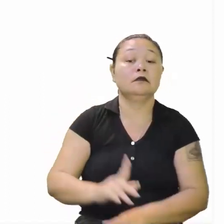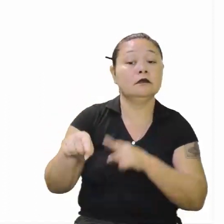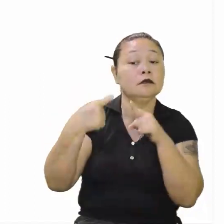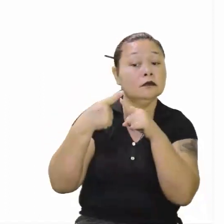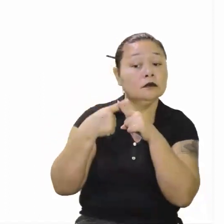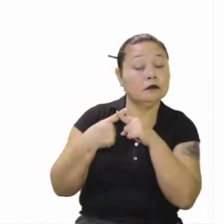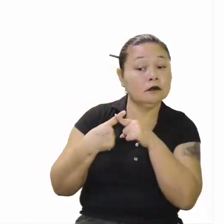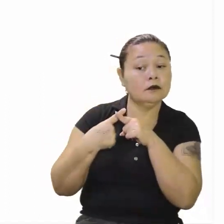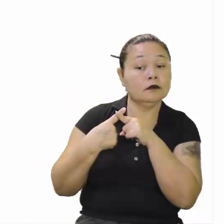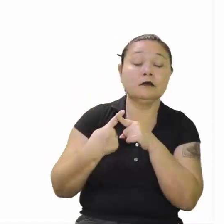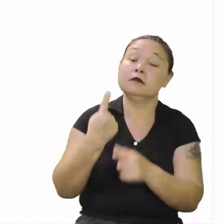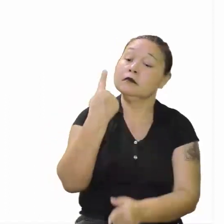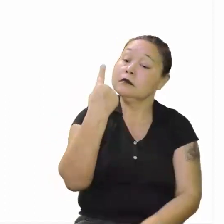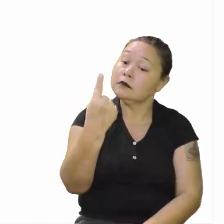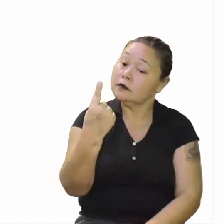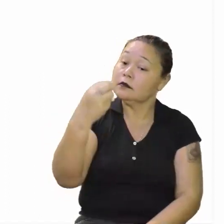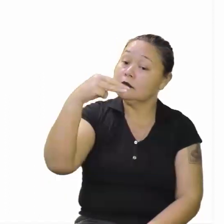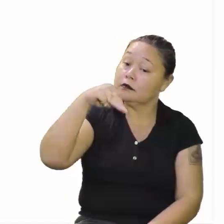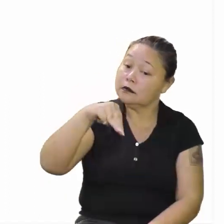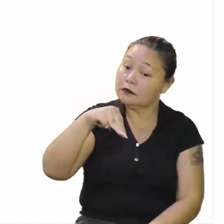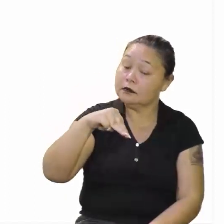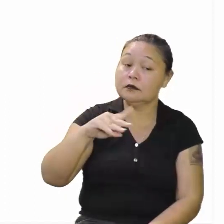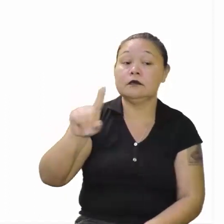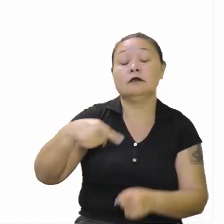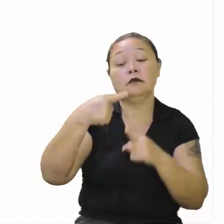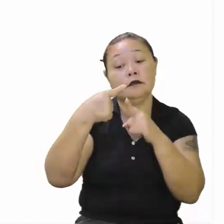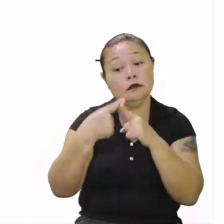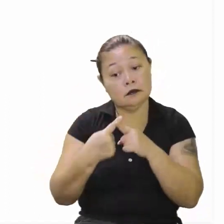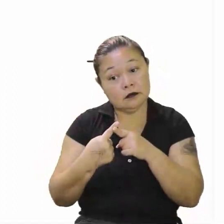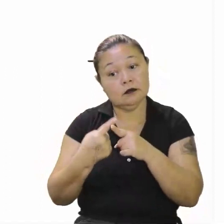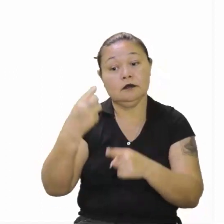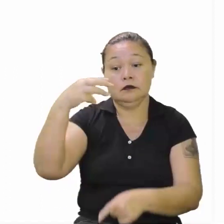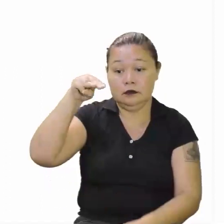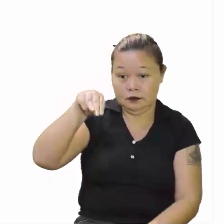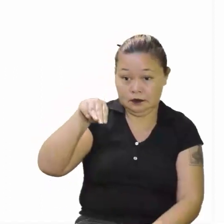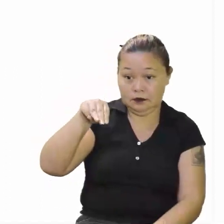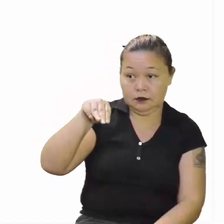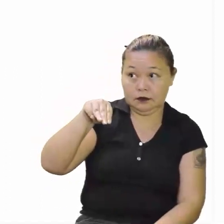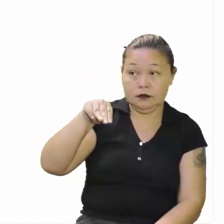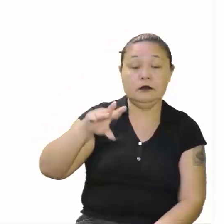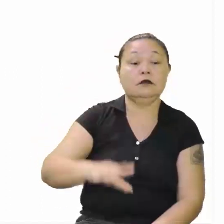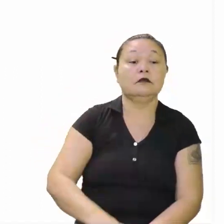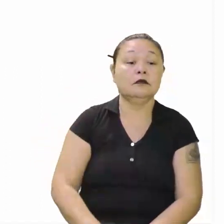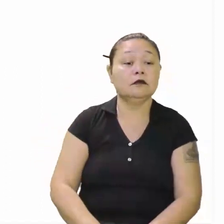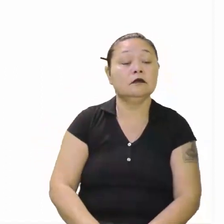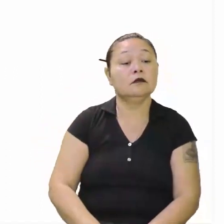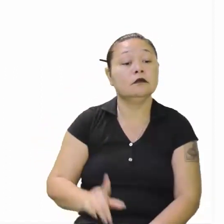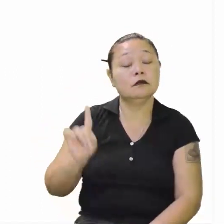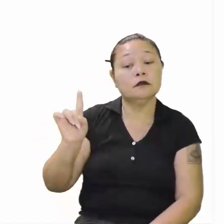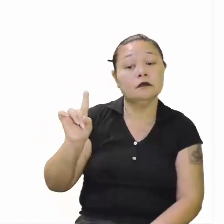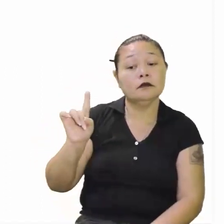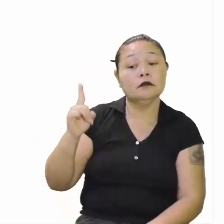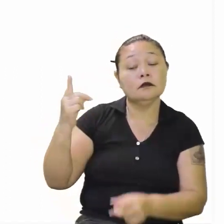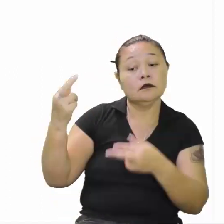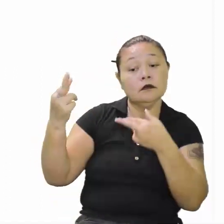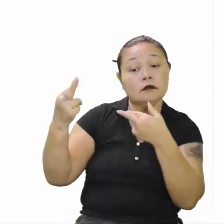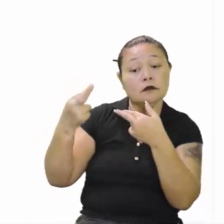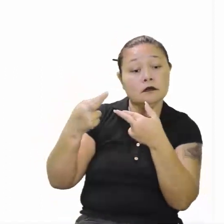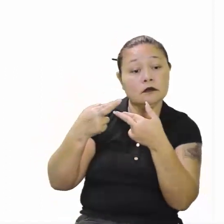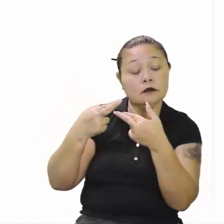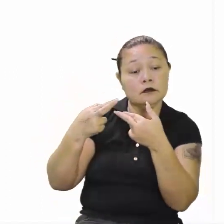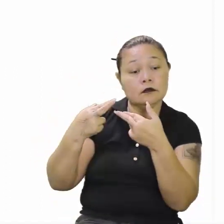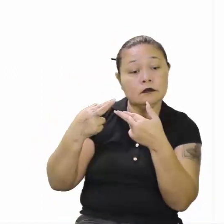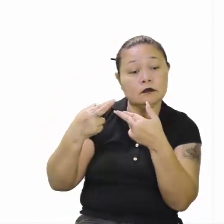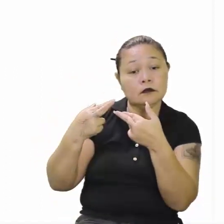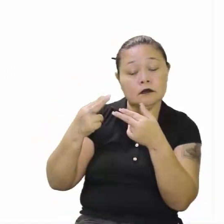vezes 1 metro vezes 1 metro, eu estou me relacionando